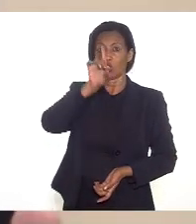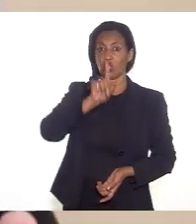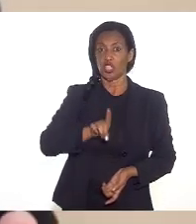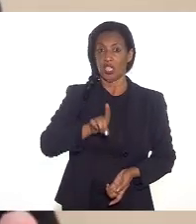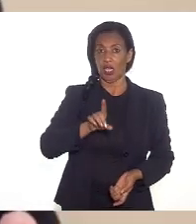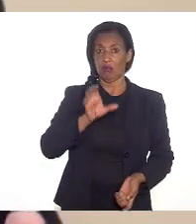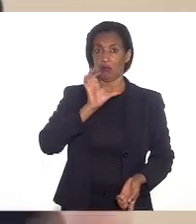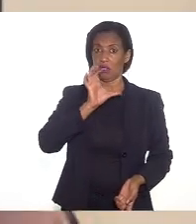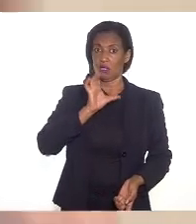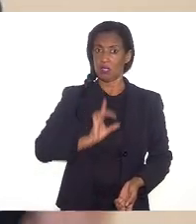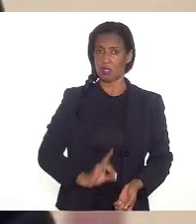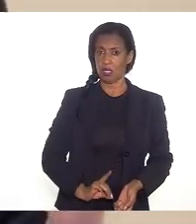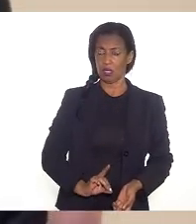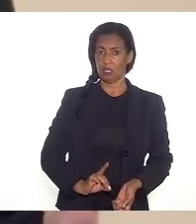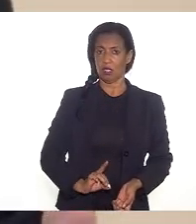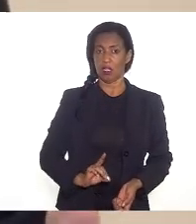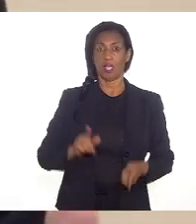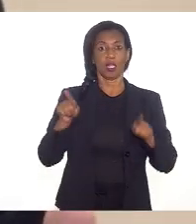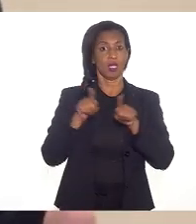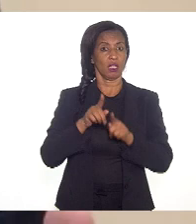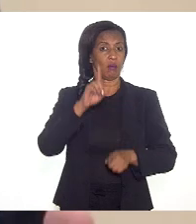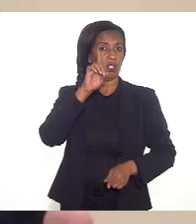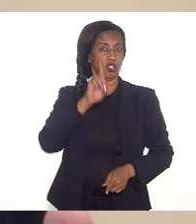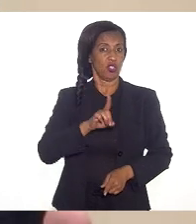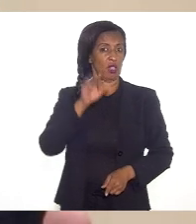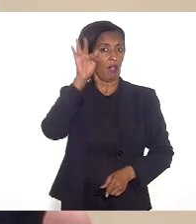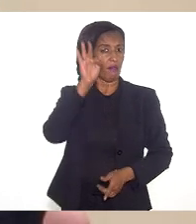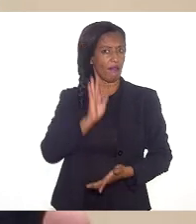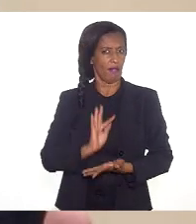muito menos o direito à fé. Então, fica aqui